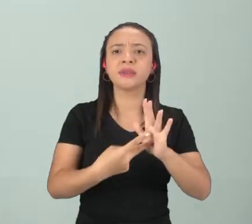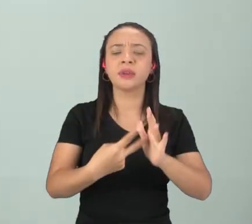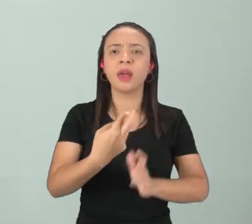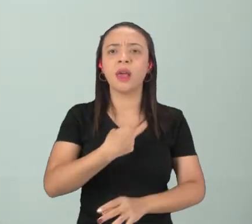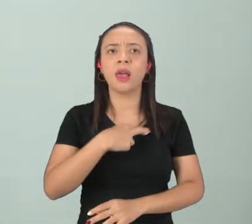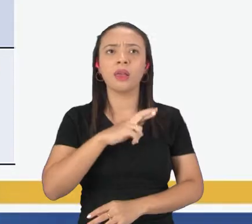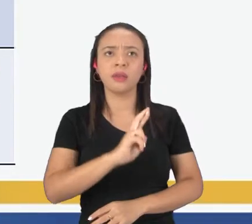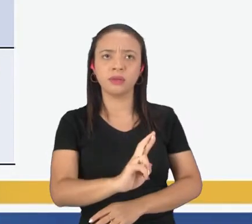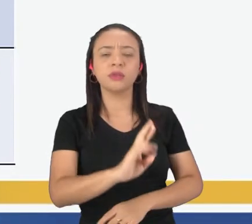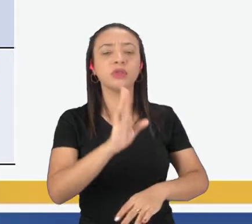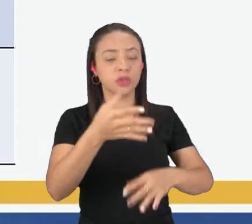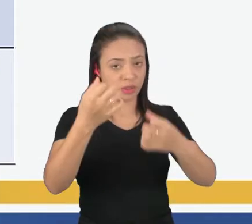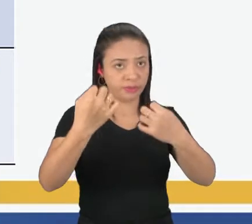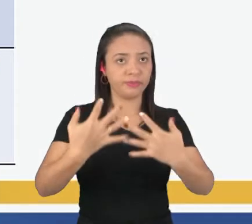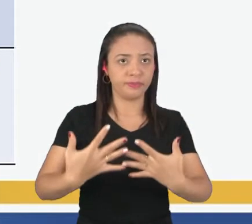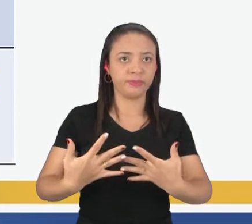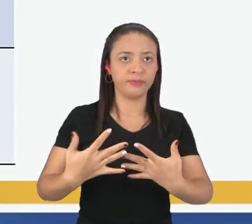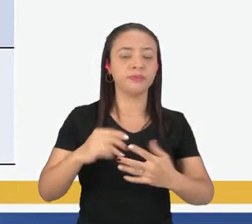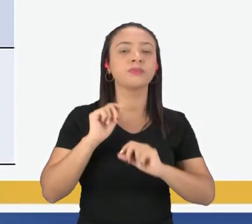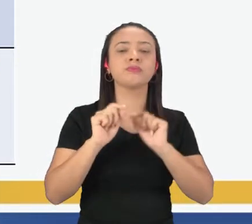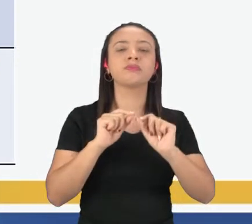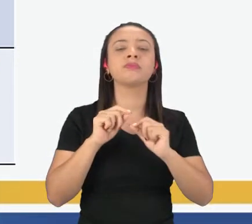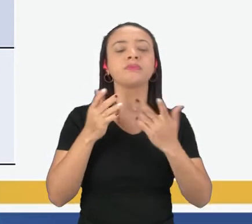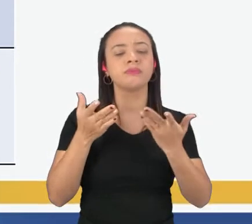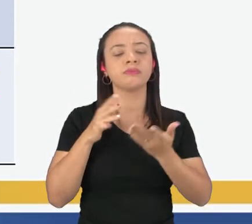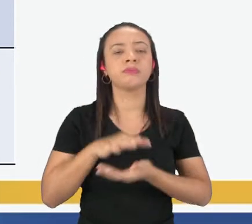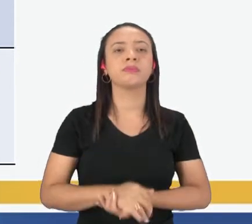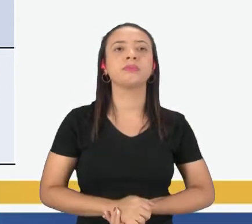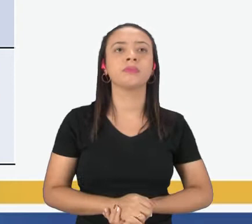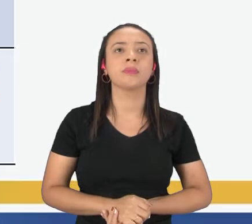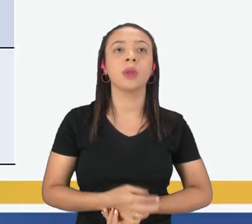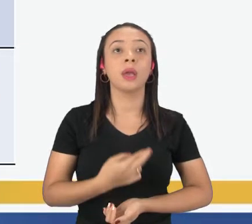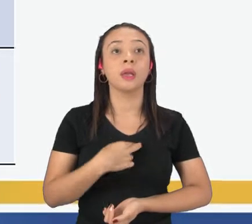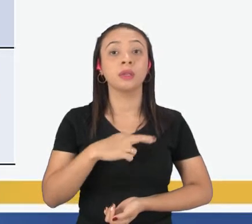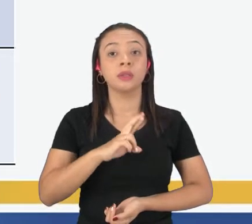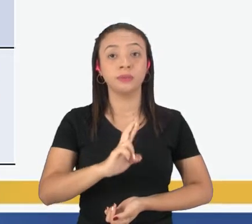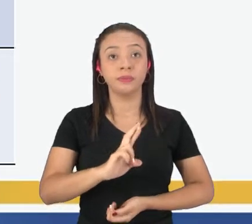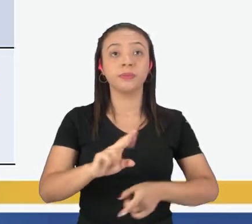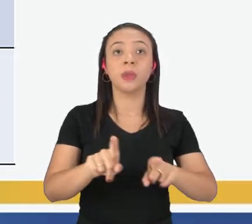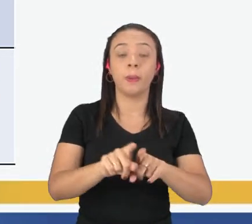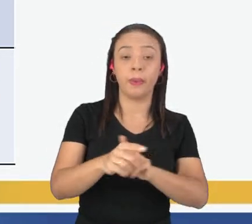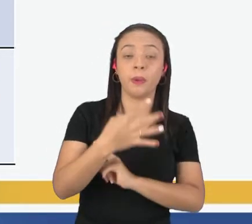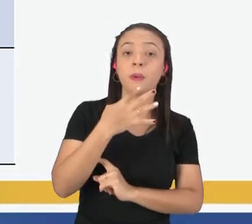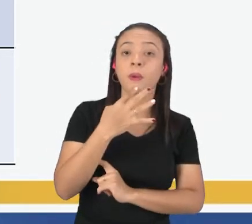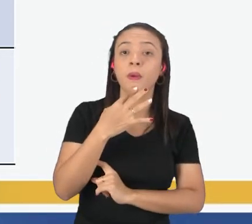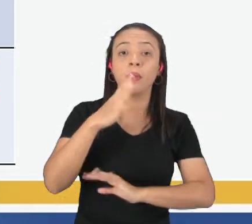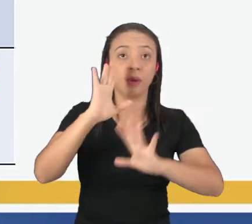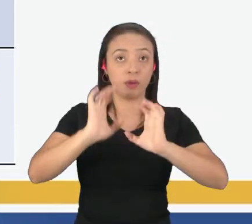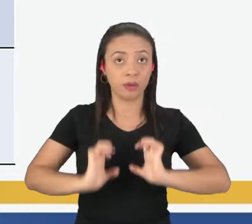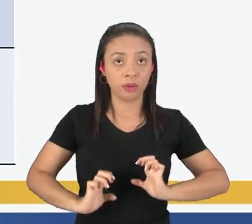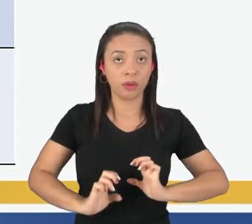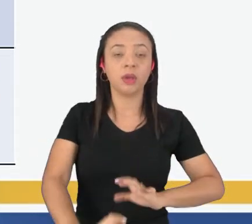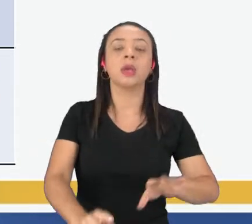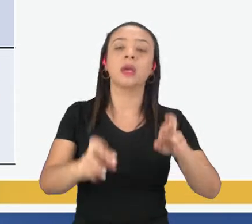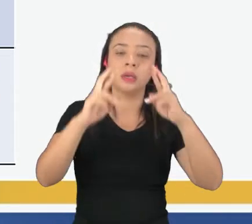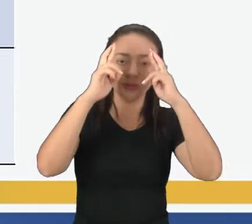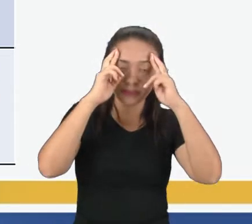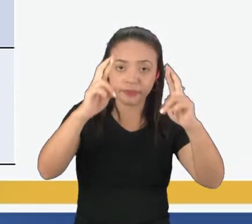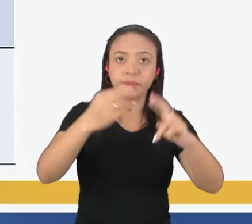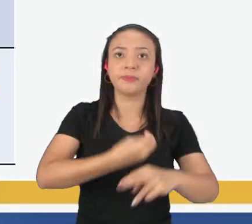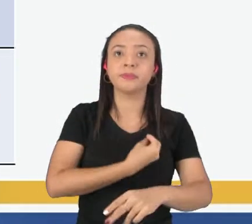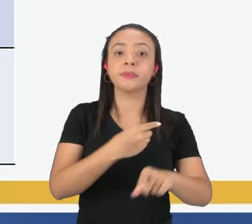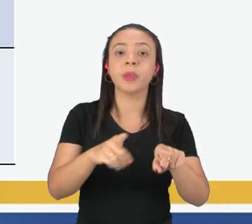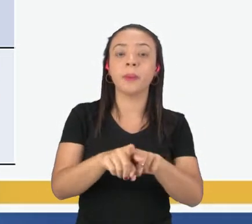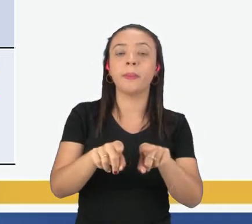entre religião. A gente definiu, a gente viu o que é religião, o que é ética, o que é